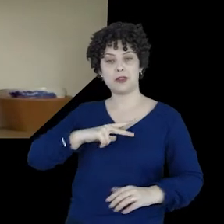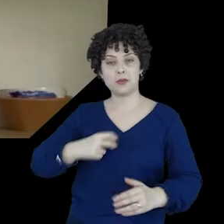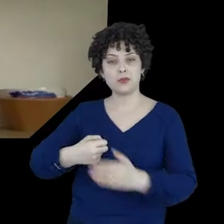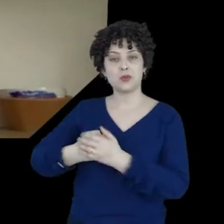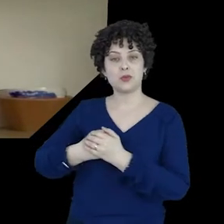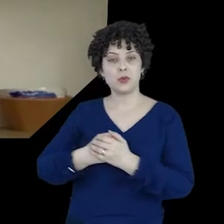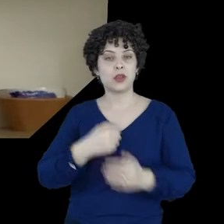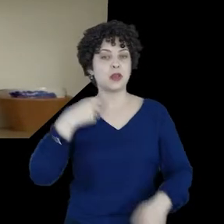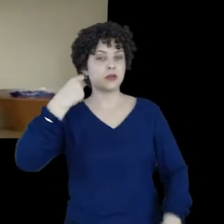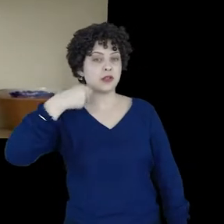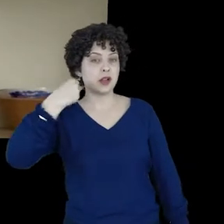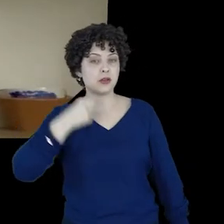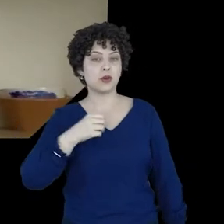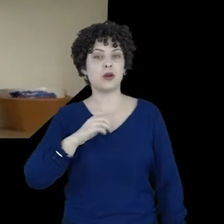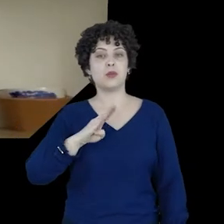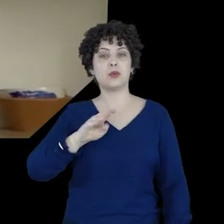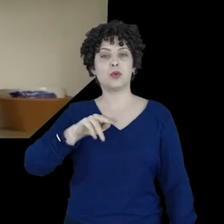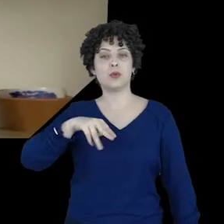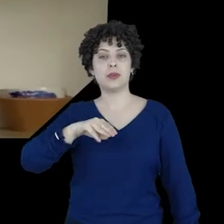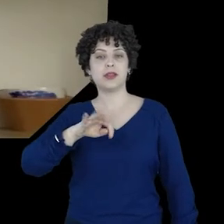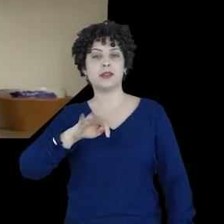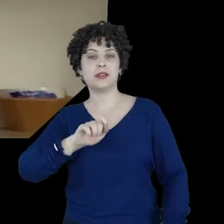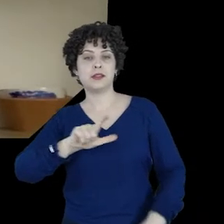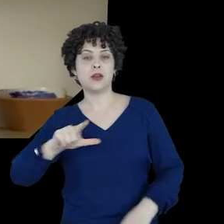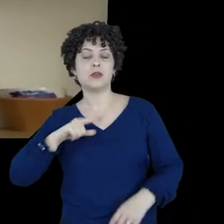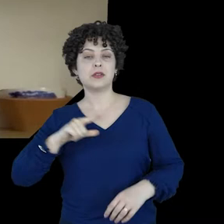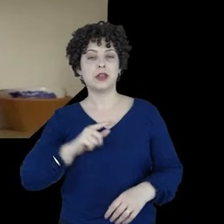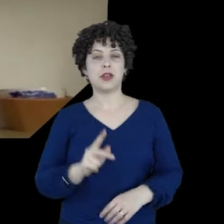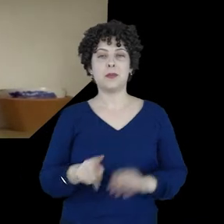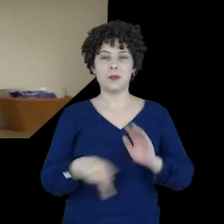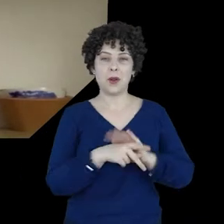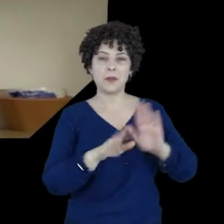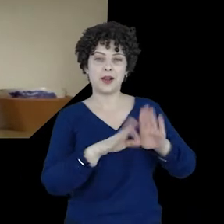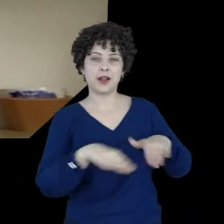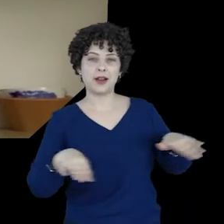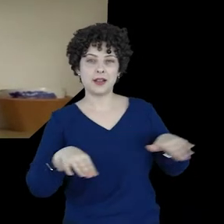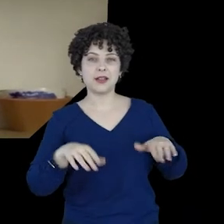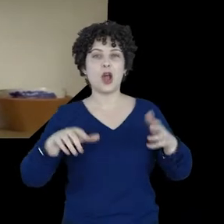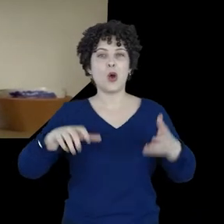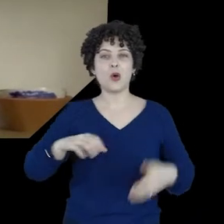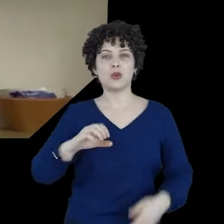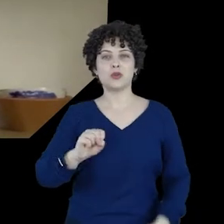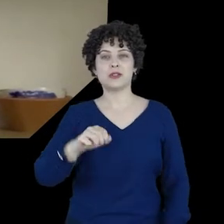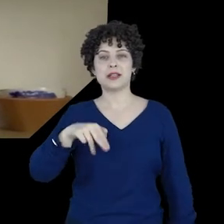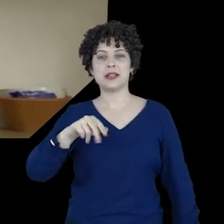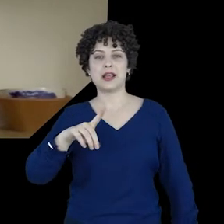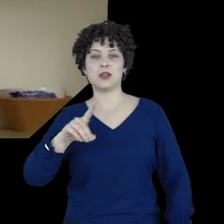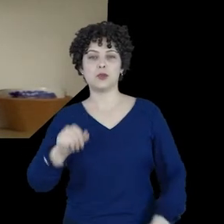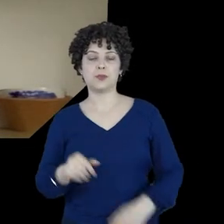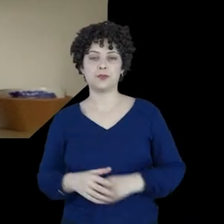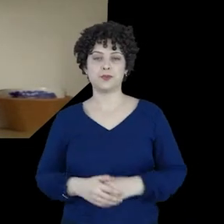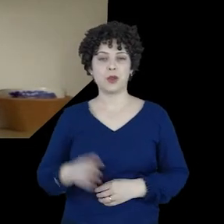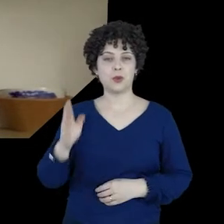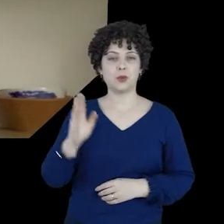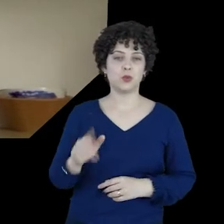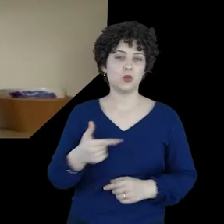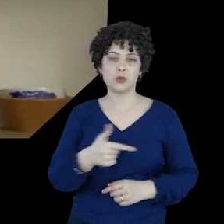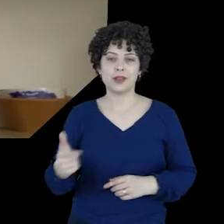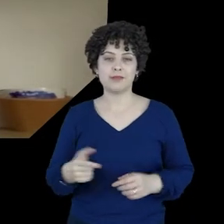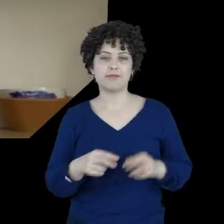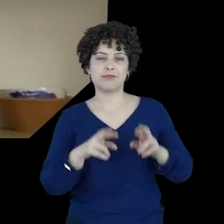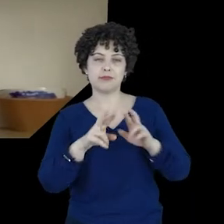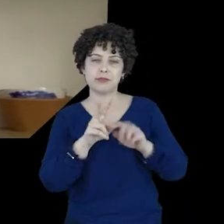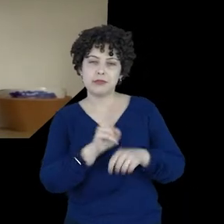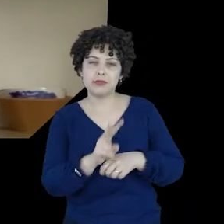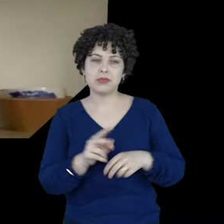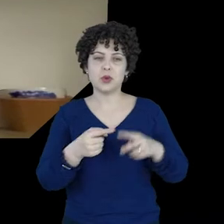senador Blumenthal tem o projeto de lei Kids no Senado. O governo dos Estados Unidos não faz regulamentação de dados, mas essas